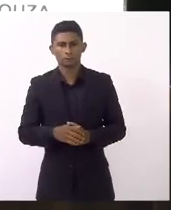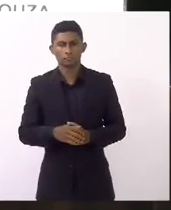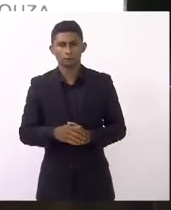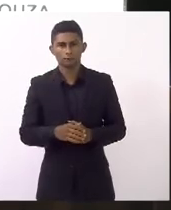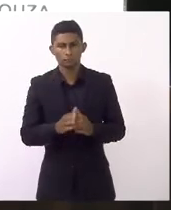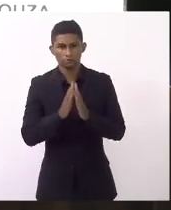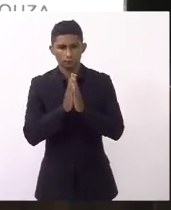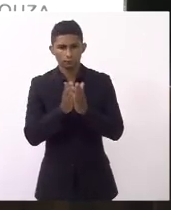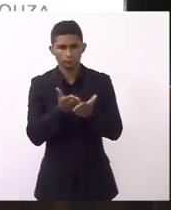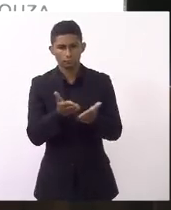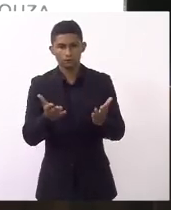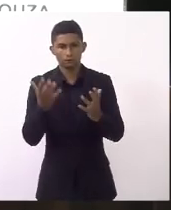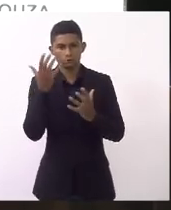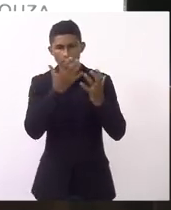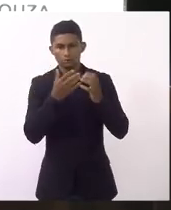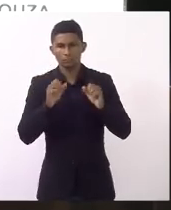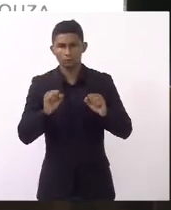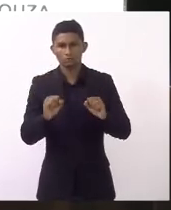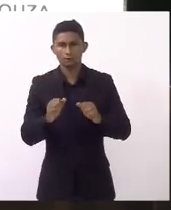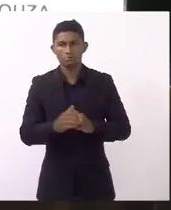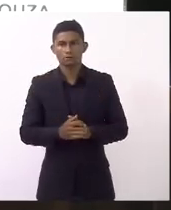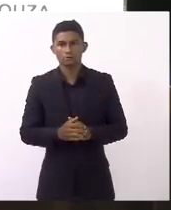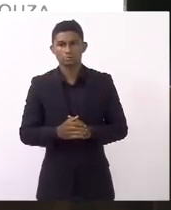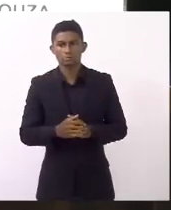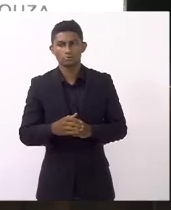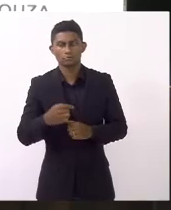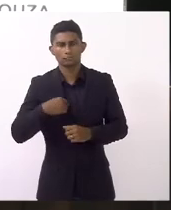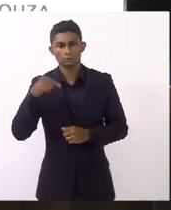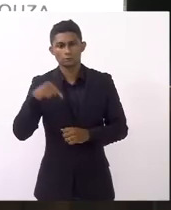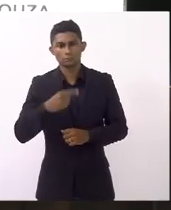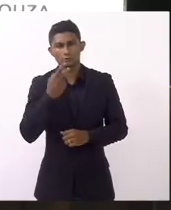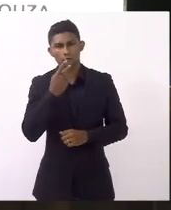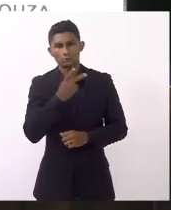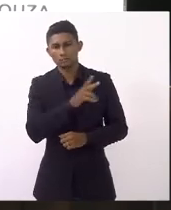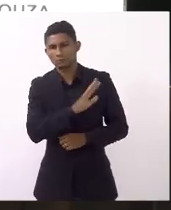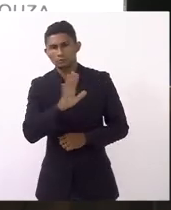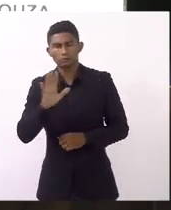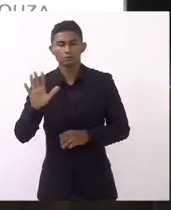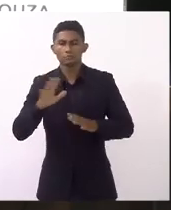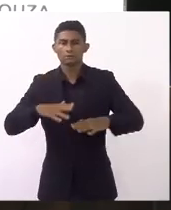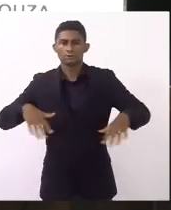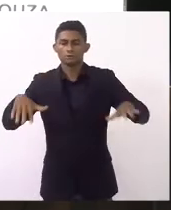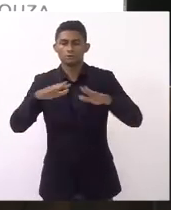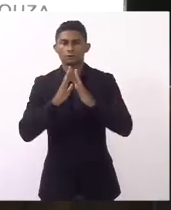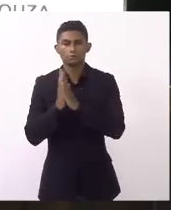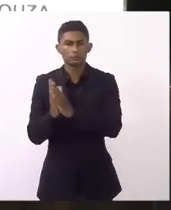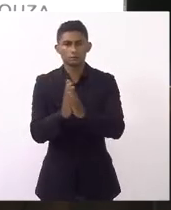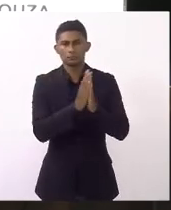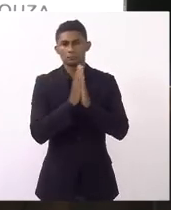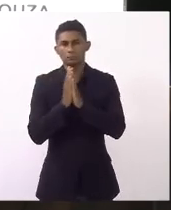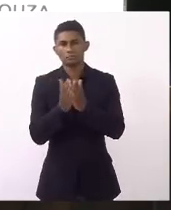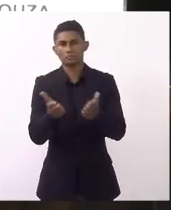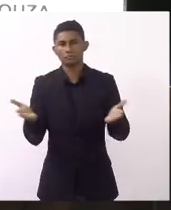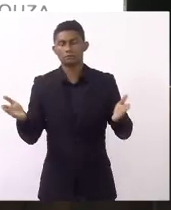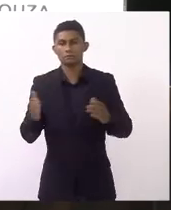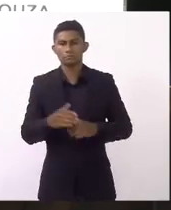por favor pode tocar e assim eu vou me despedindo aqui das pessoas por favor orquestra